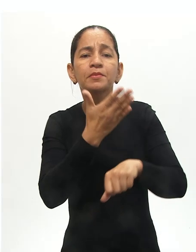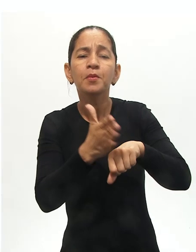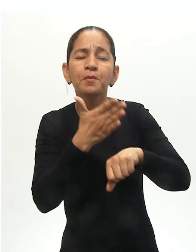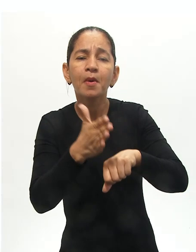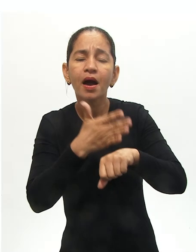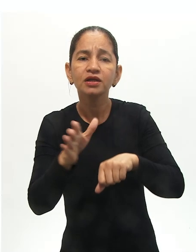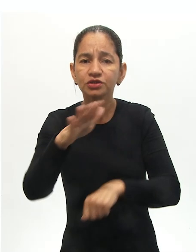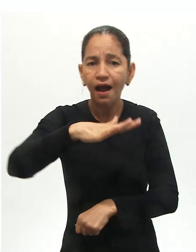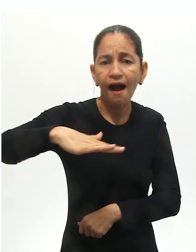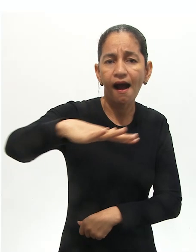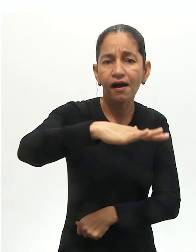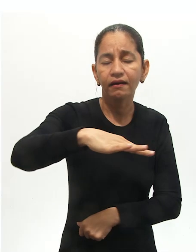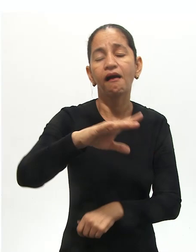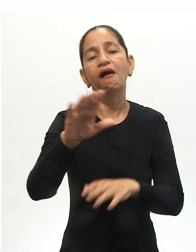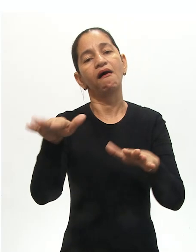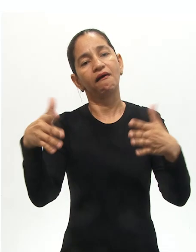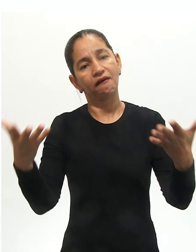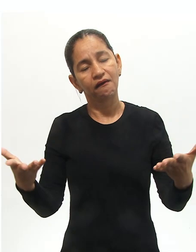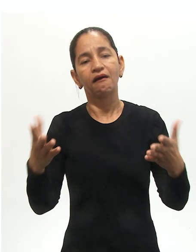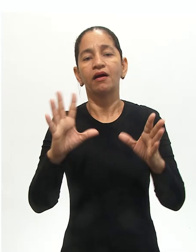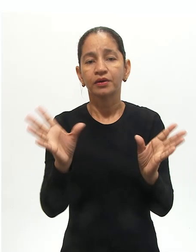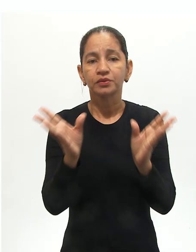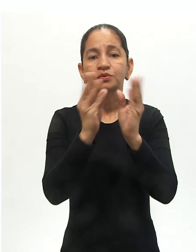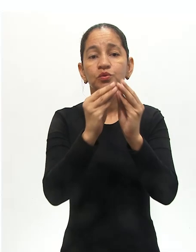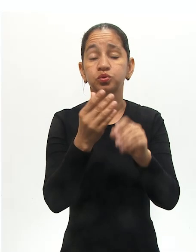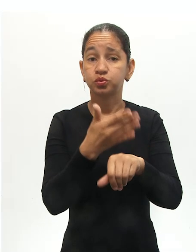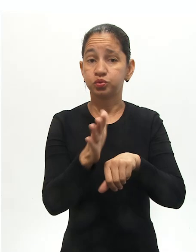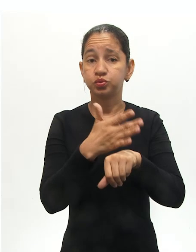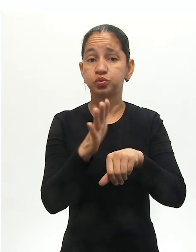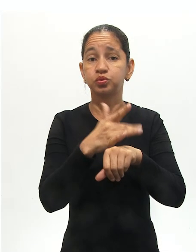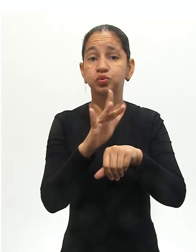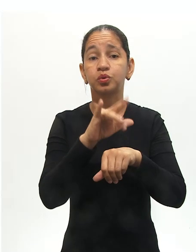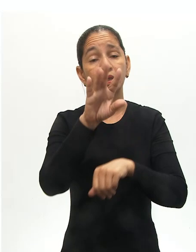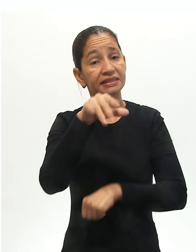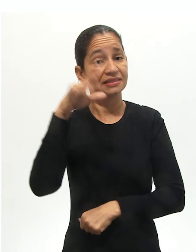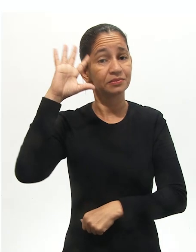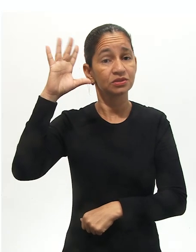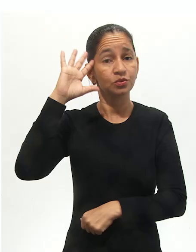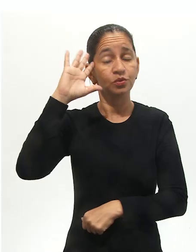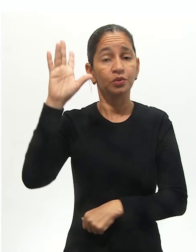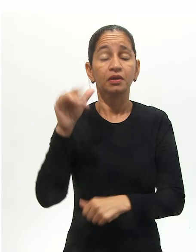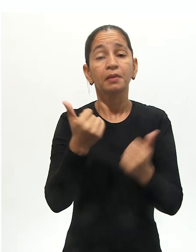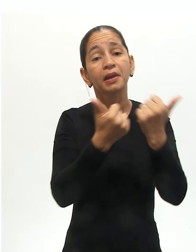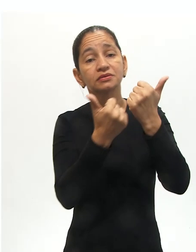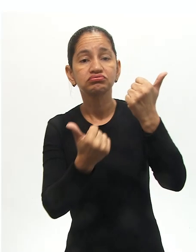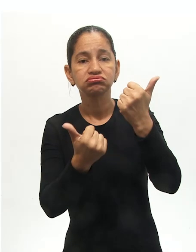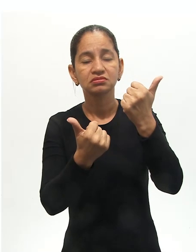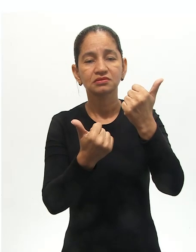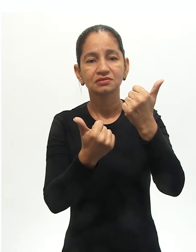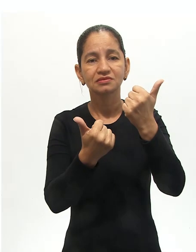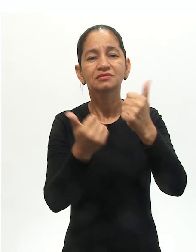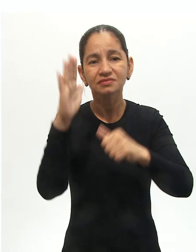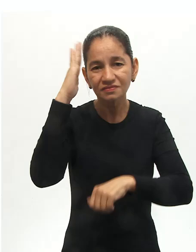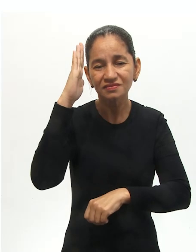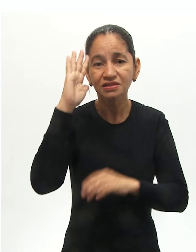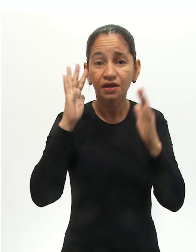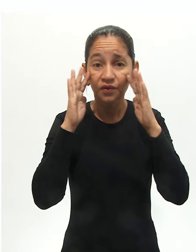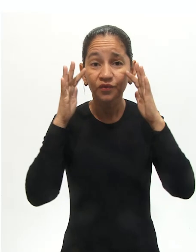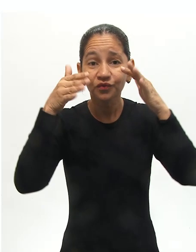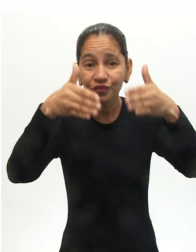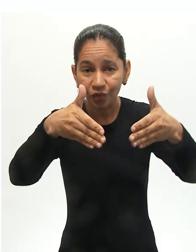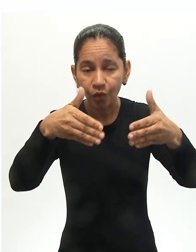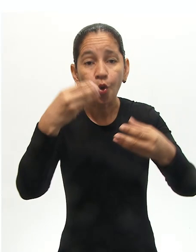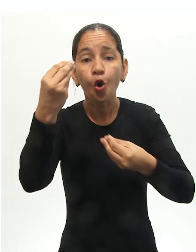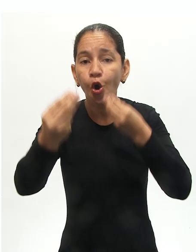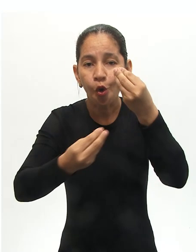prática, nesse sentido, a prática subordina as teorias, nesse caso, o foco é